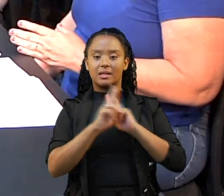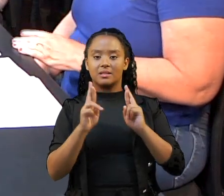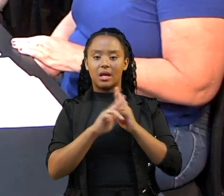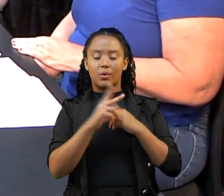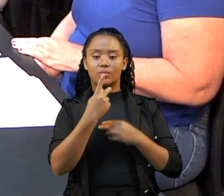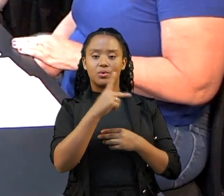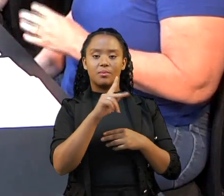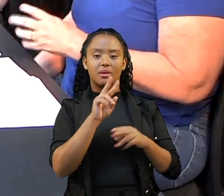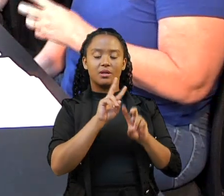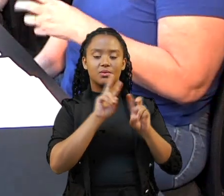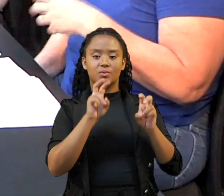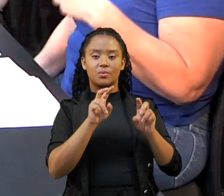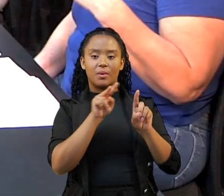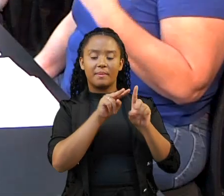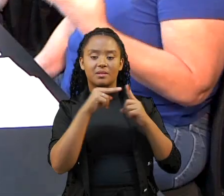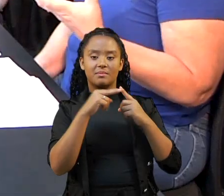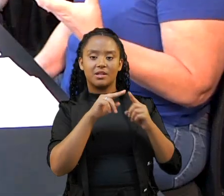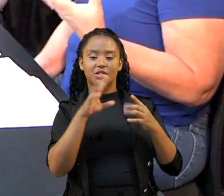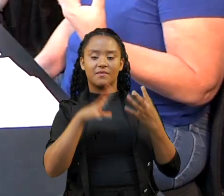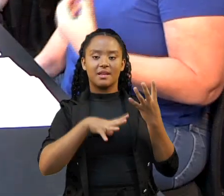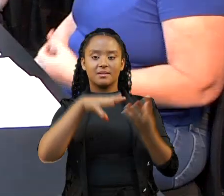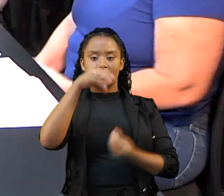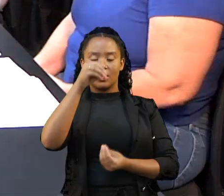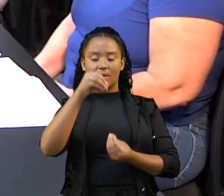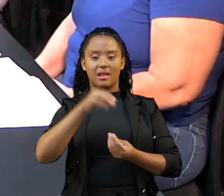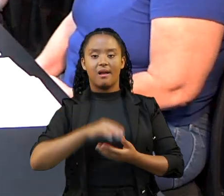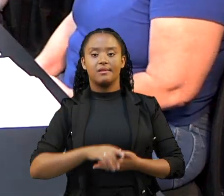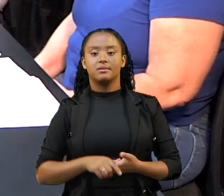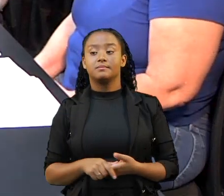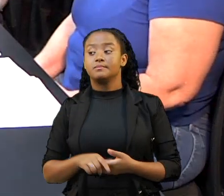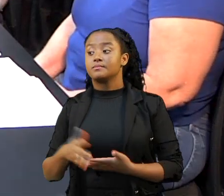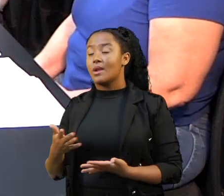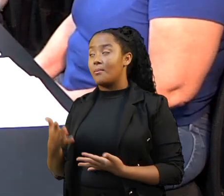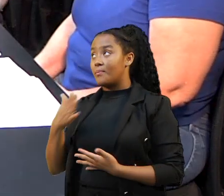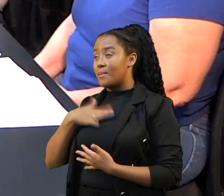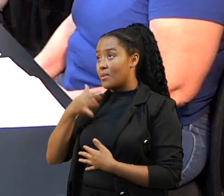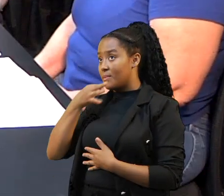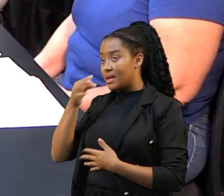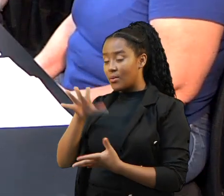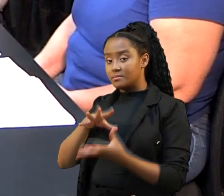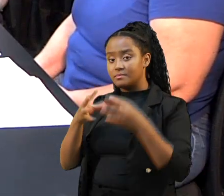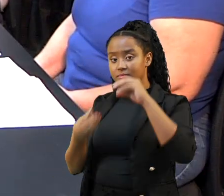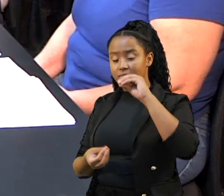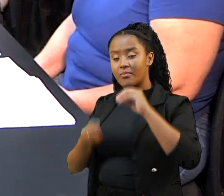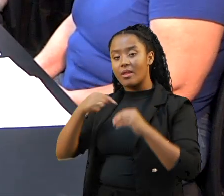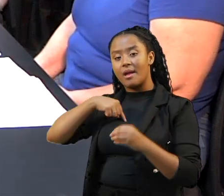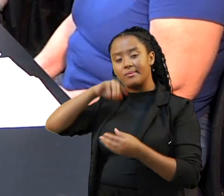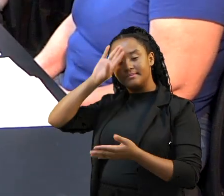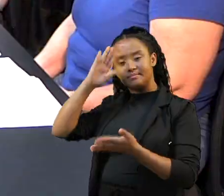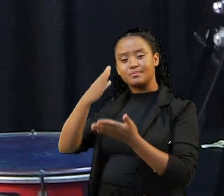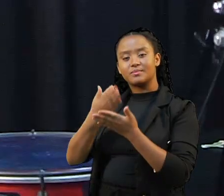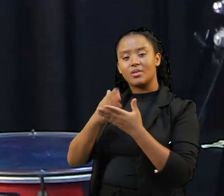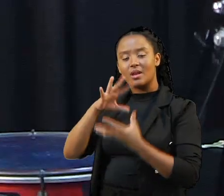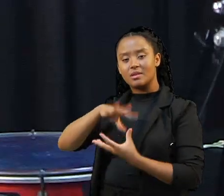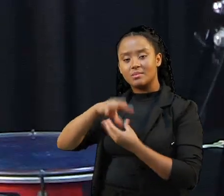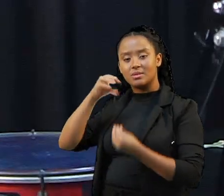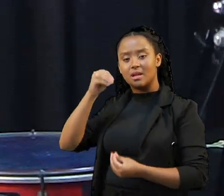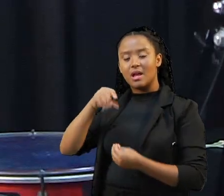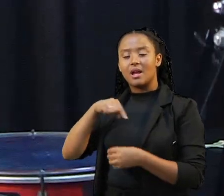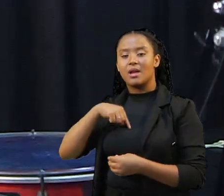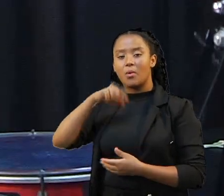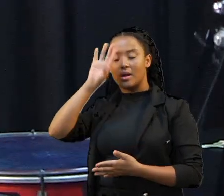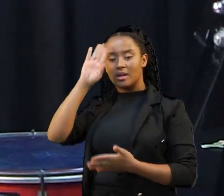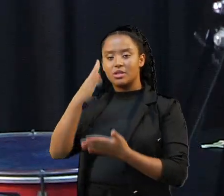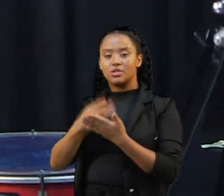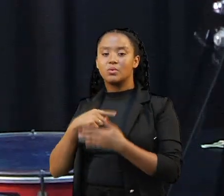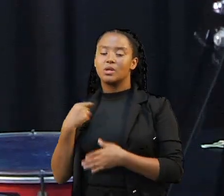que é a sua visão com relação à espiritualidade. A espiritualidade? Eu acredito na espiritualidade,